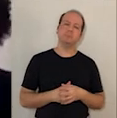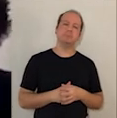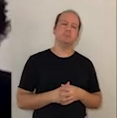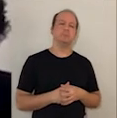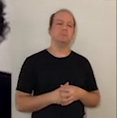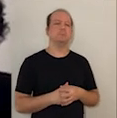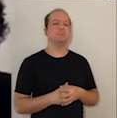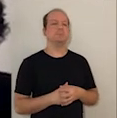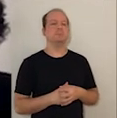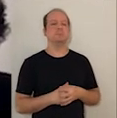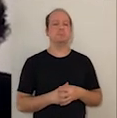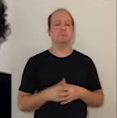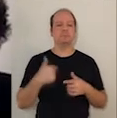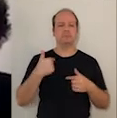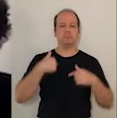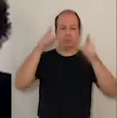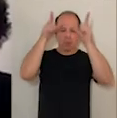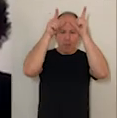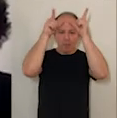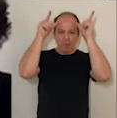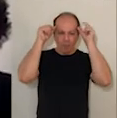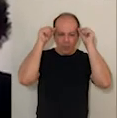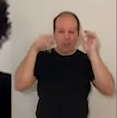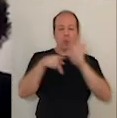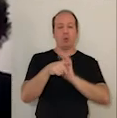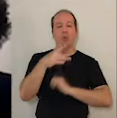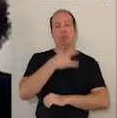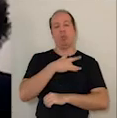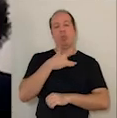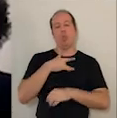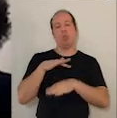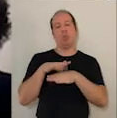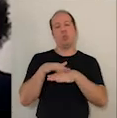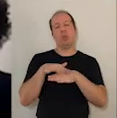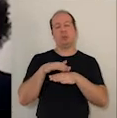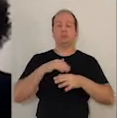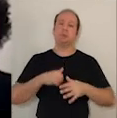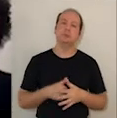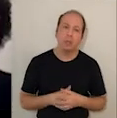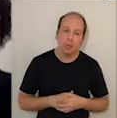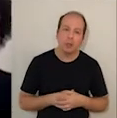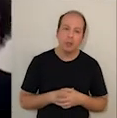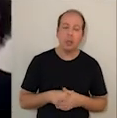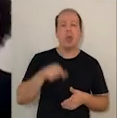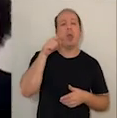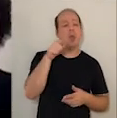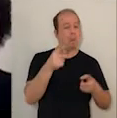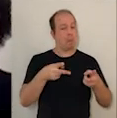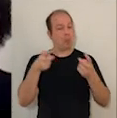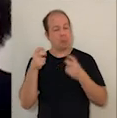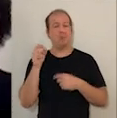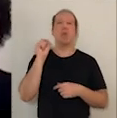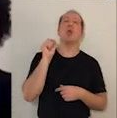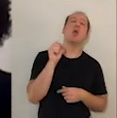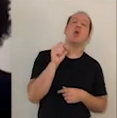Sou enfermeiro do pobre doente, excelência. Excelência, percebi que esse senhor tinha pressa em